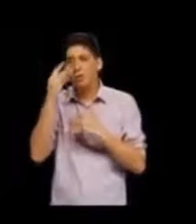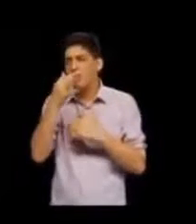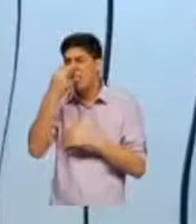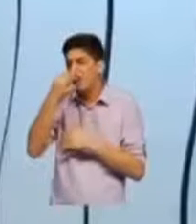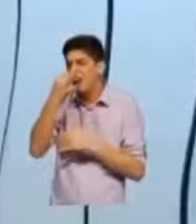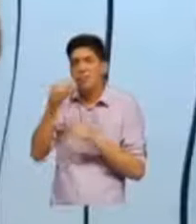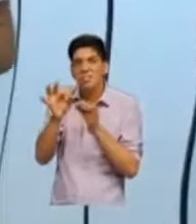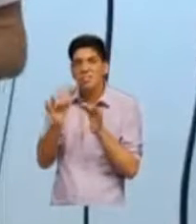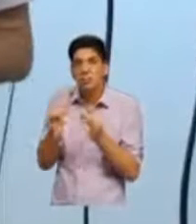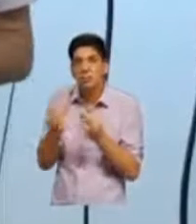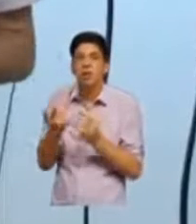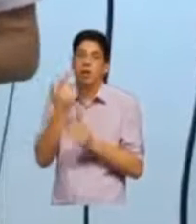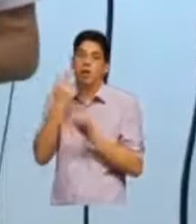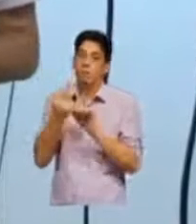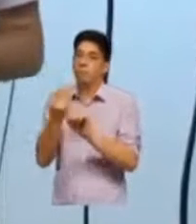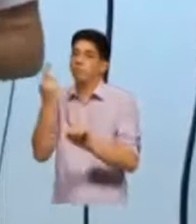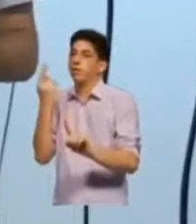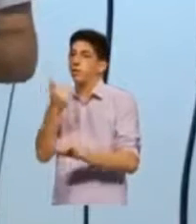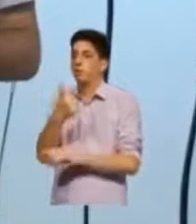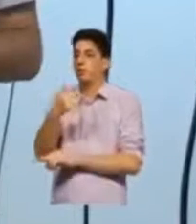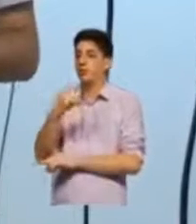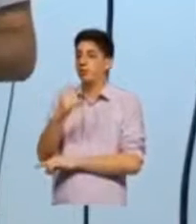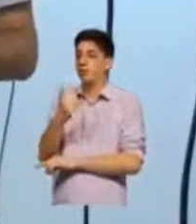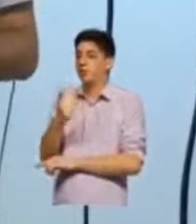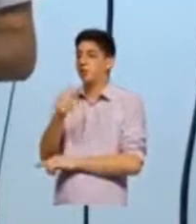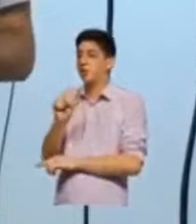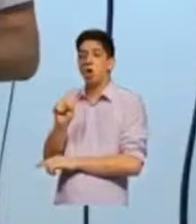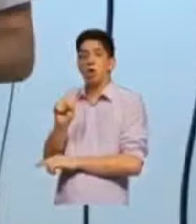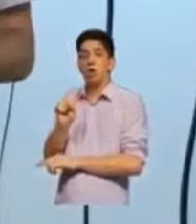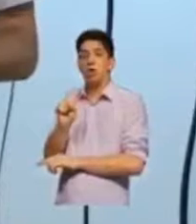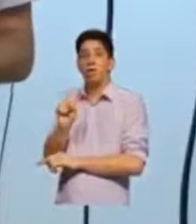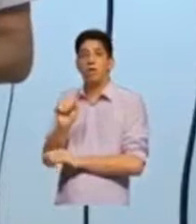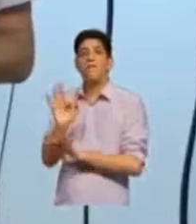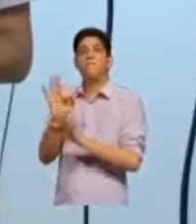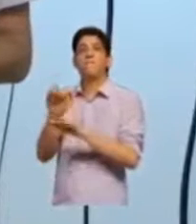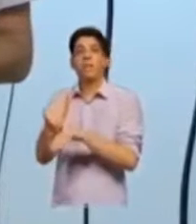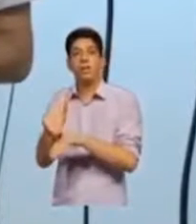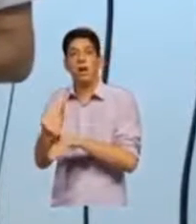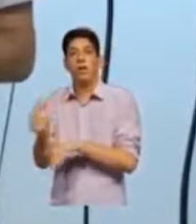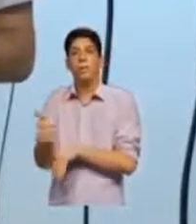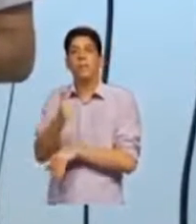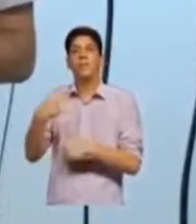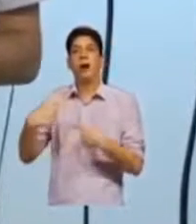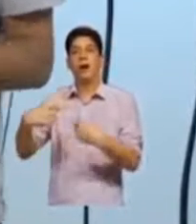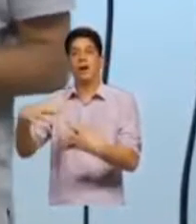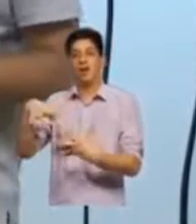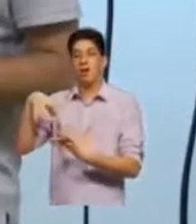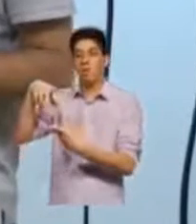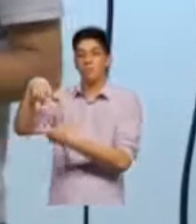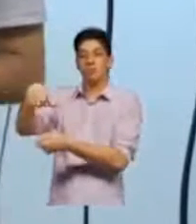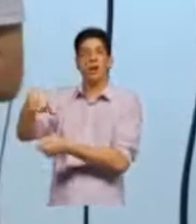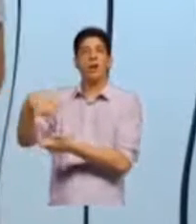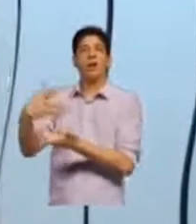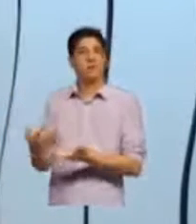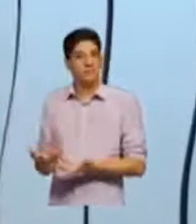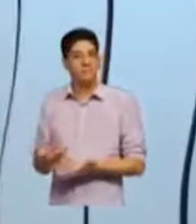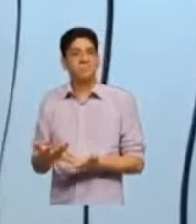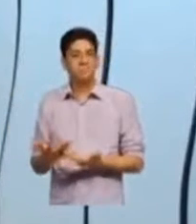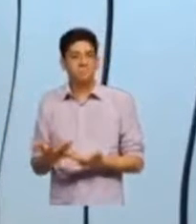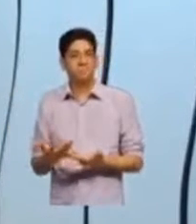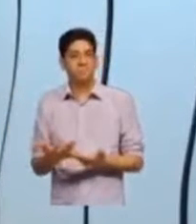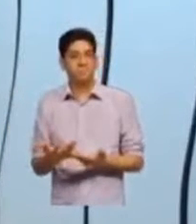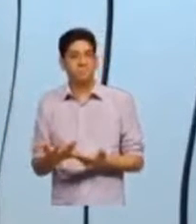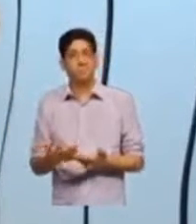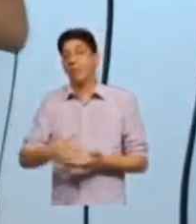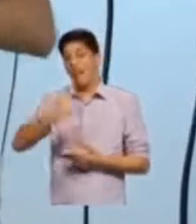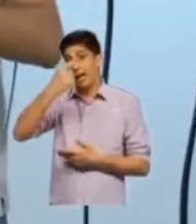vivendo, 1918, final da Primeira Guerra Mundial. E ela, por mais que a gente chame de gripe